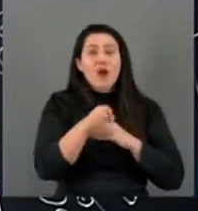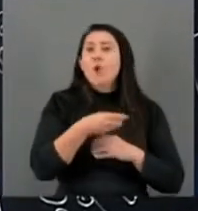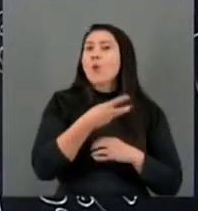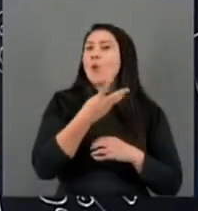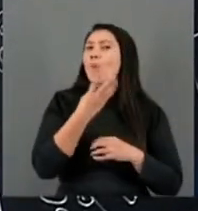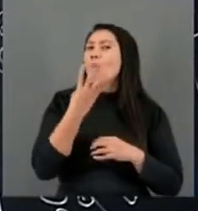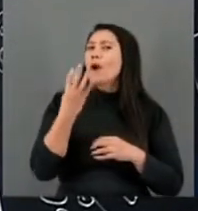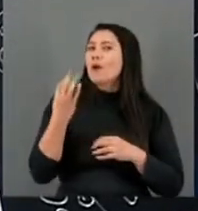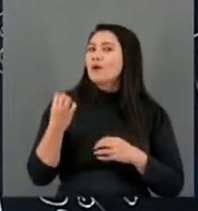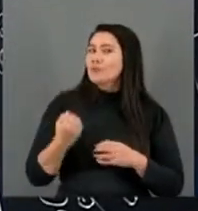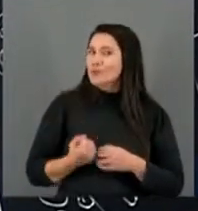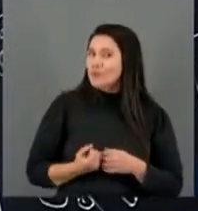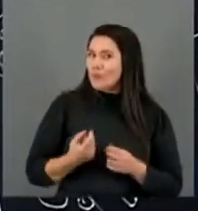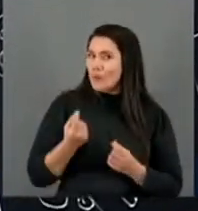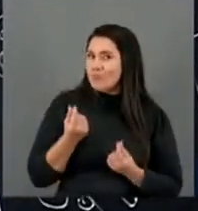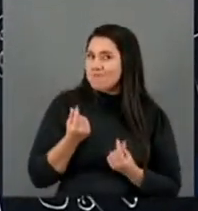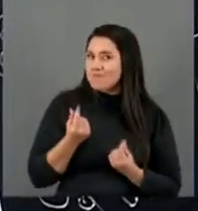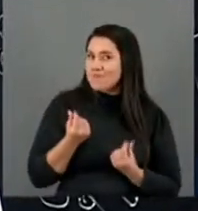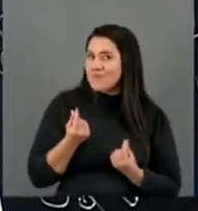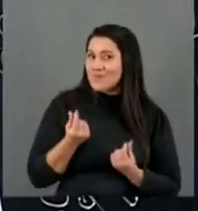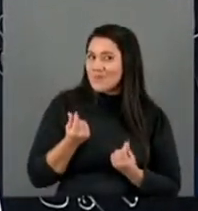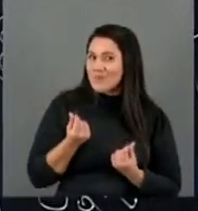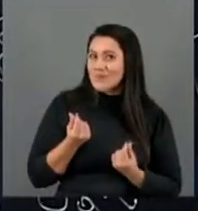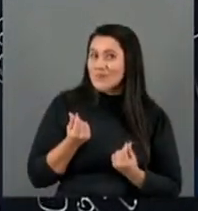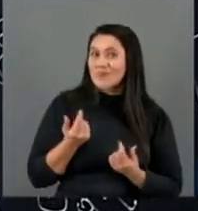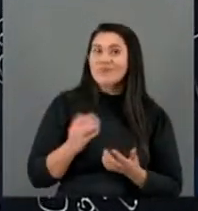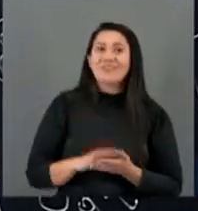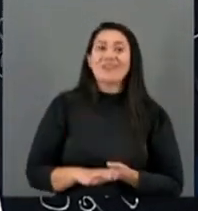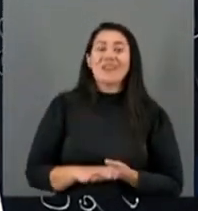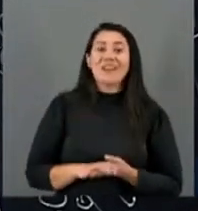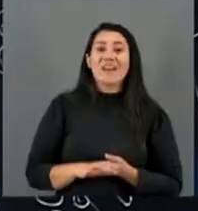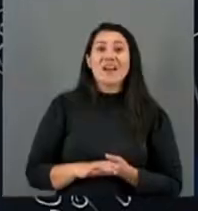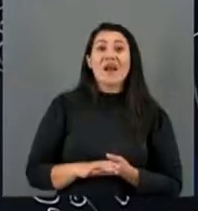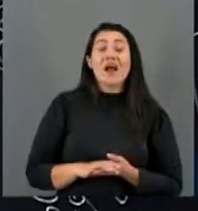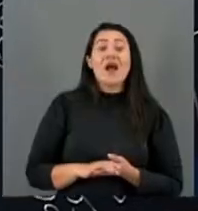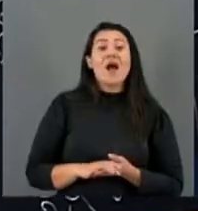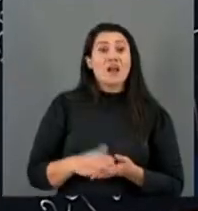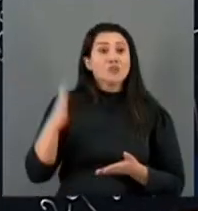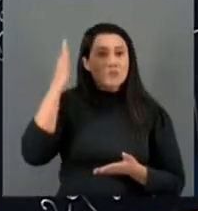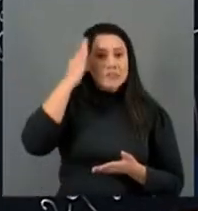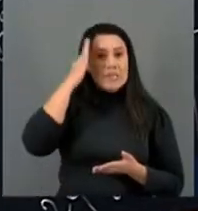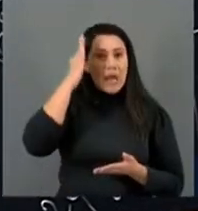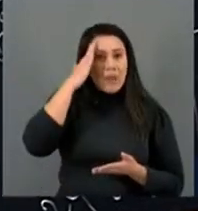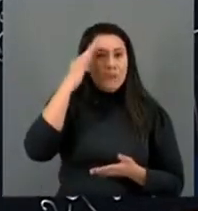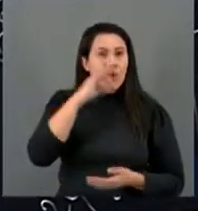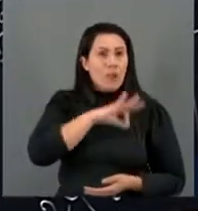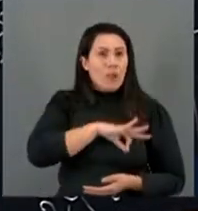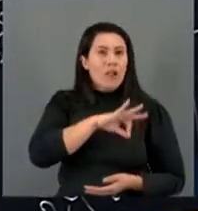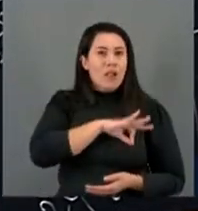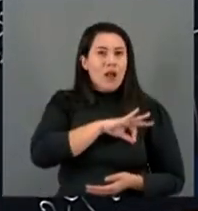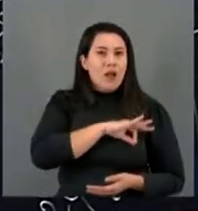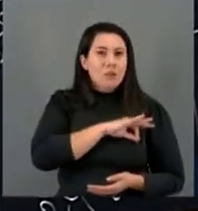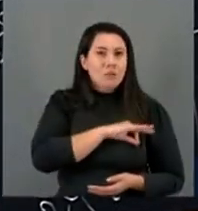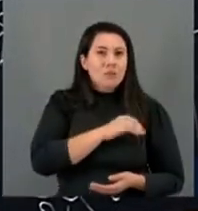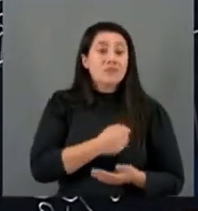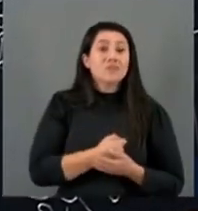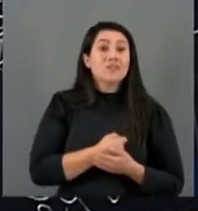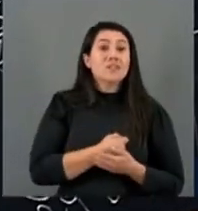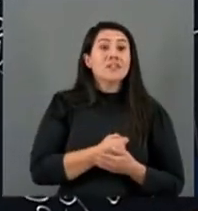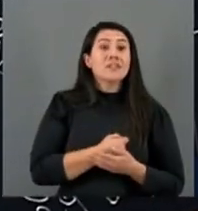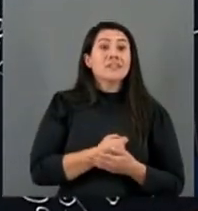custaria aos cofres públicos, porque a gente sabe que o salário mínimo é pago ao trabalhador CLT pela iniciativa